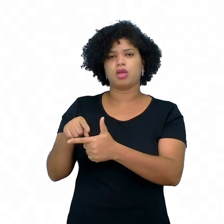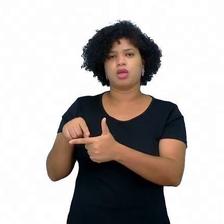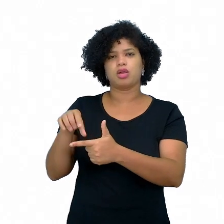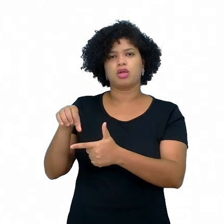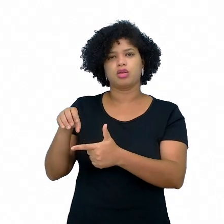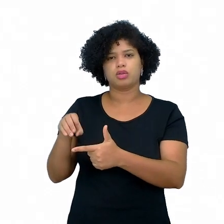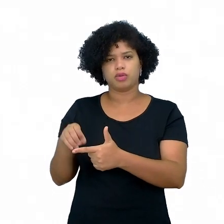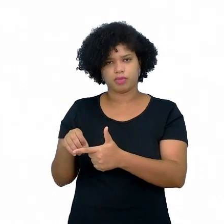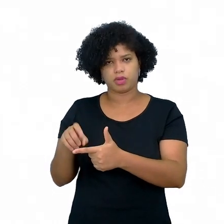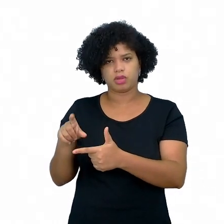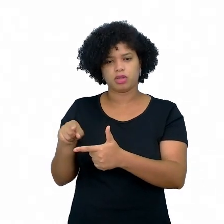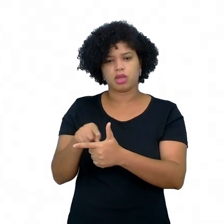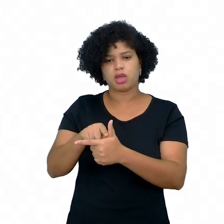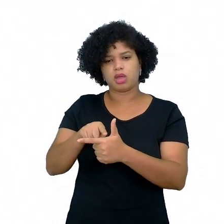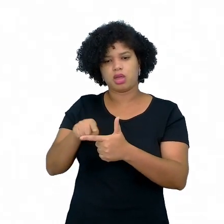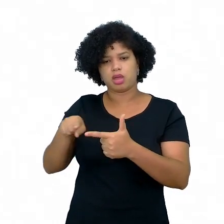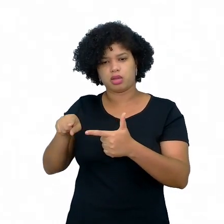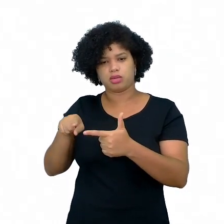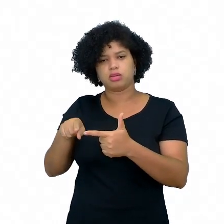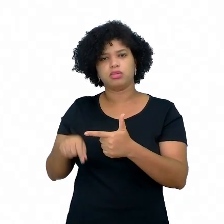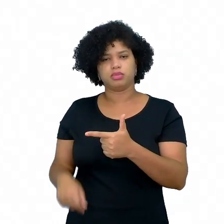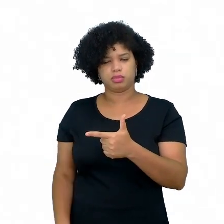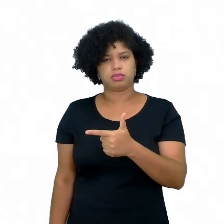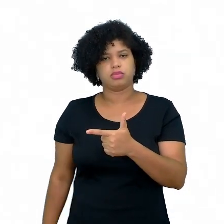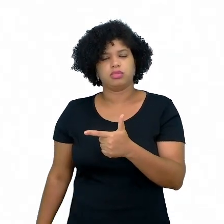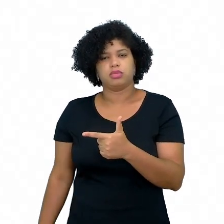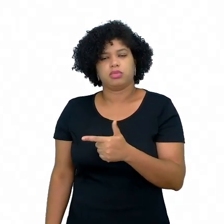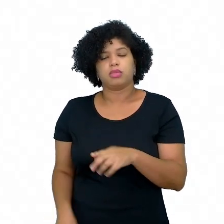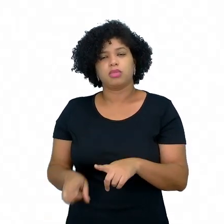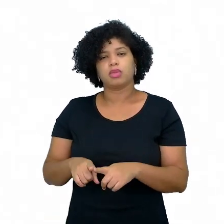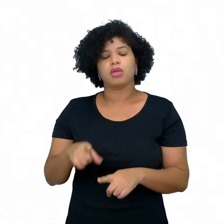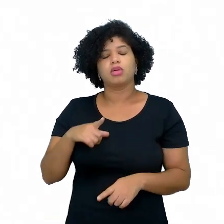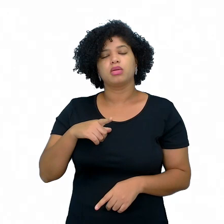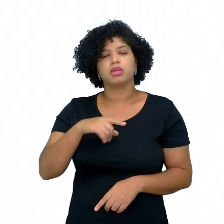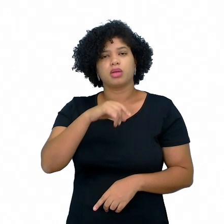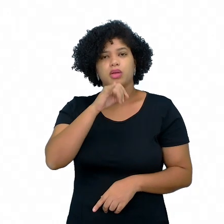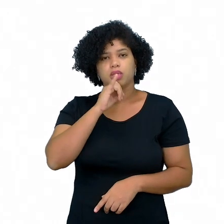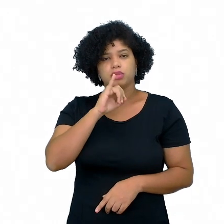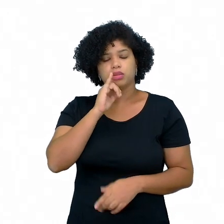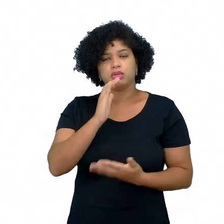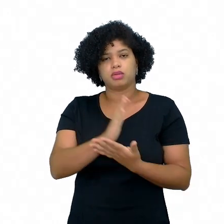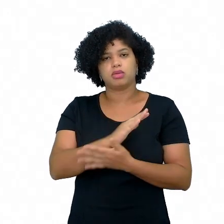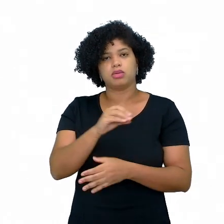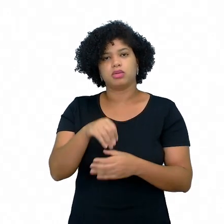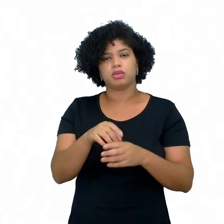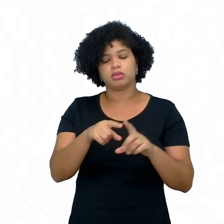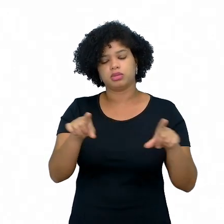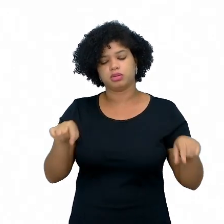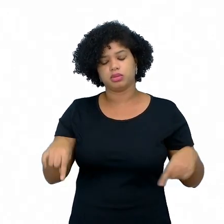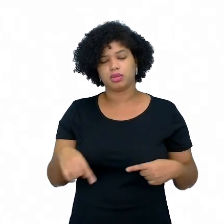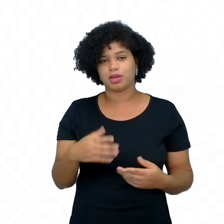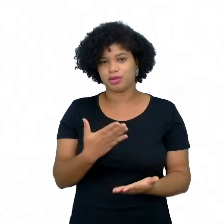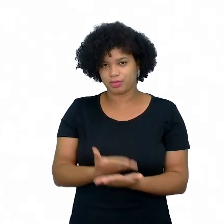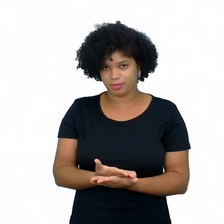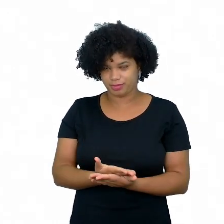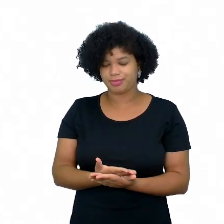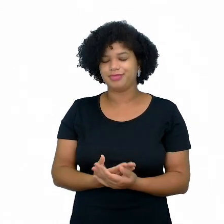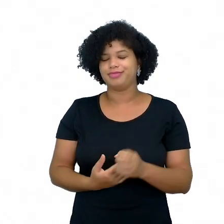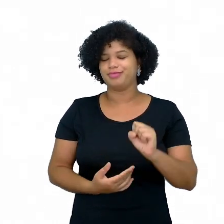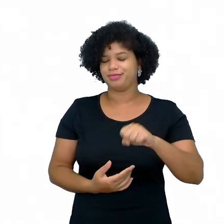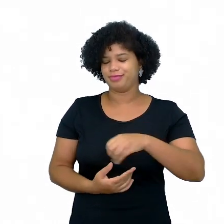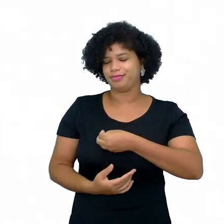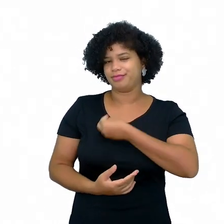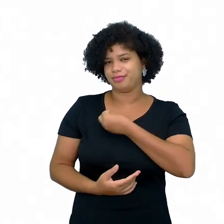o ângulo reto, e trazer os exemplos da própria sala de aula, né, que a gente encontra na sala de aula,